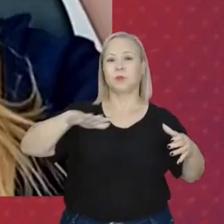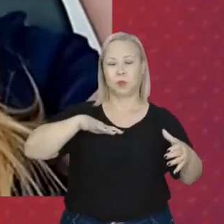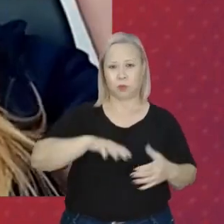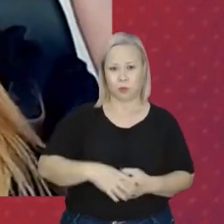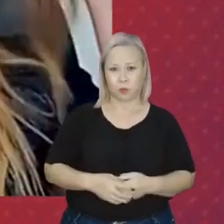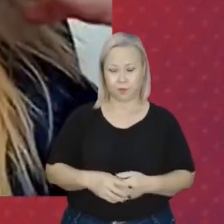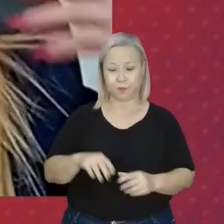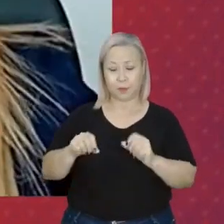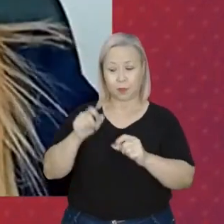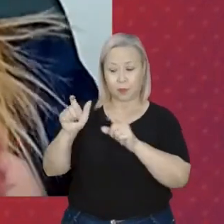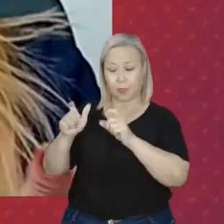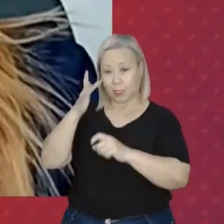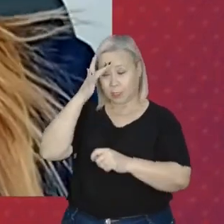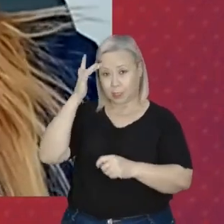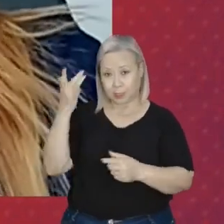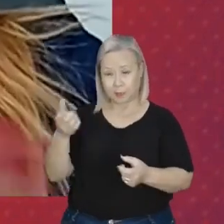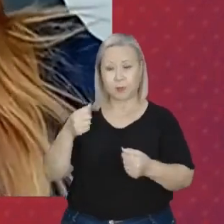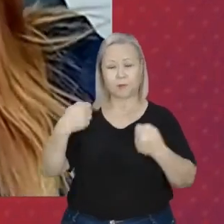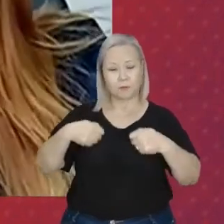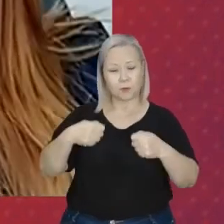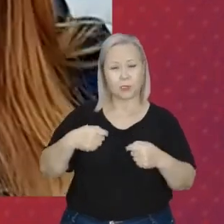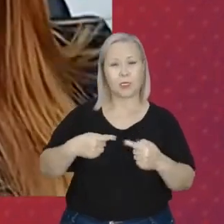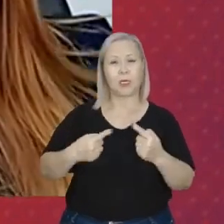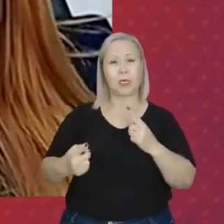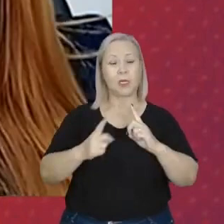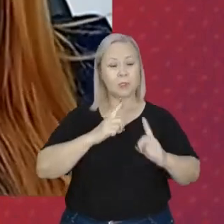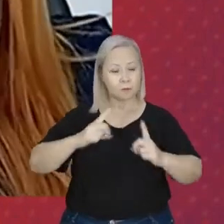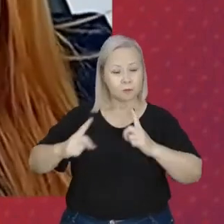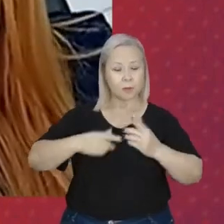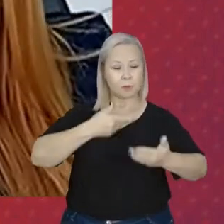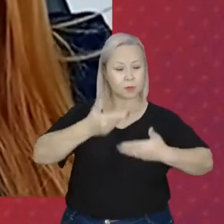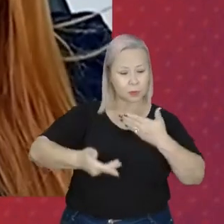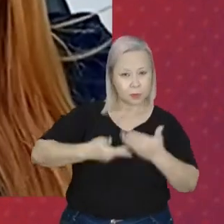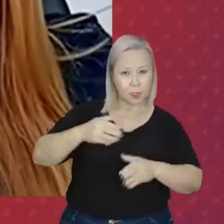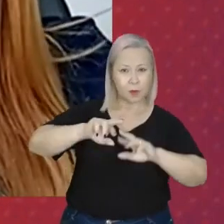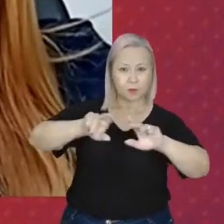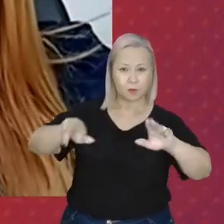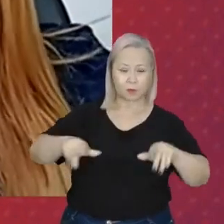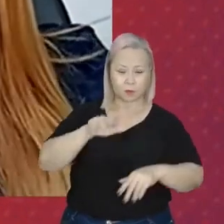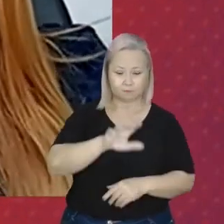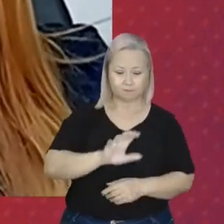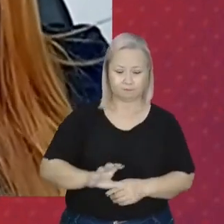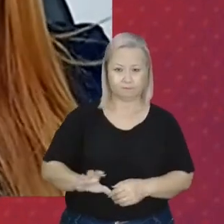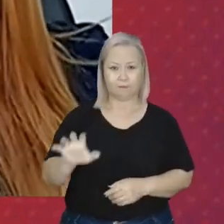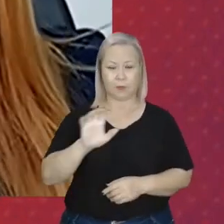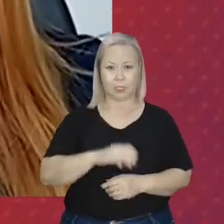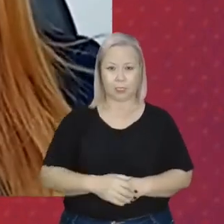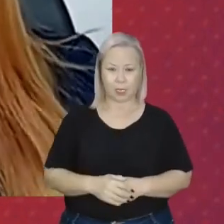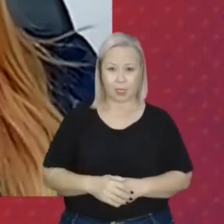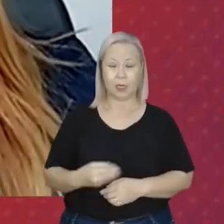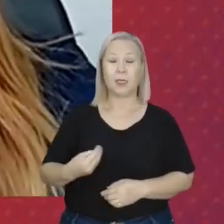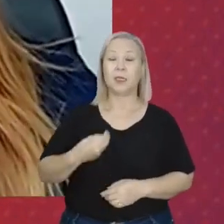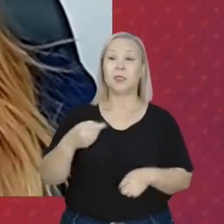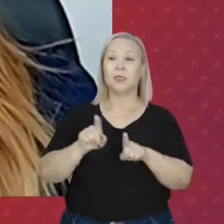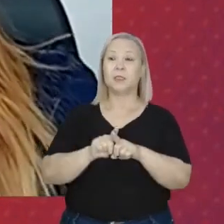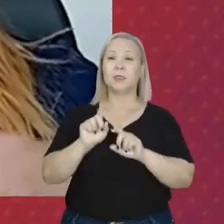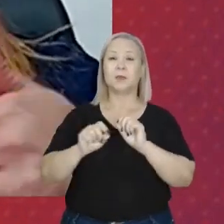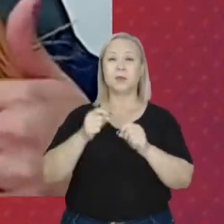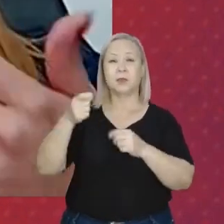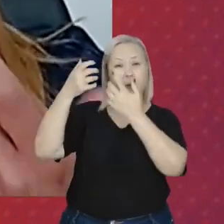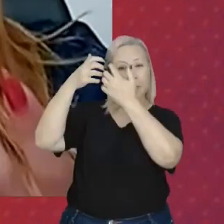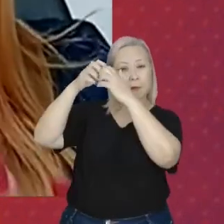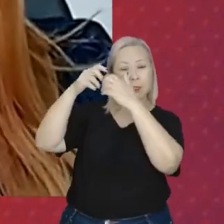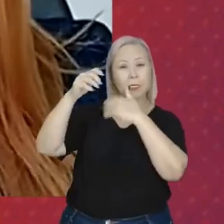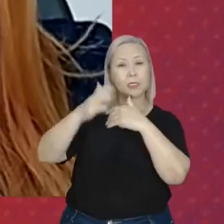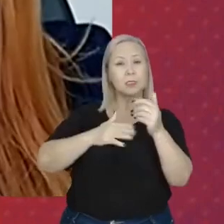que essas pessoas tenham acesso a um debate interseccional com diversas áreas. E estamos também pensando